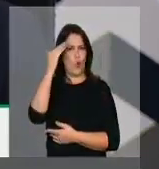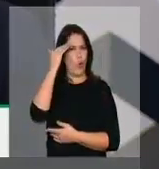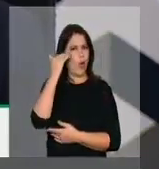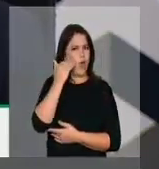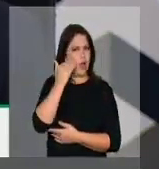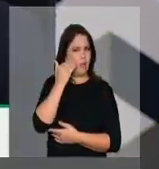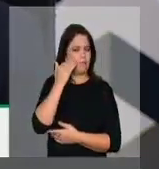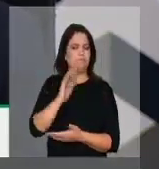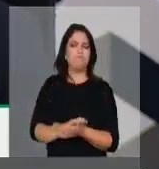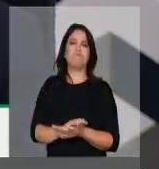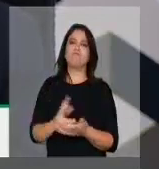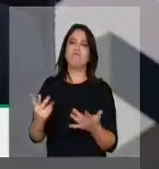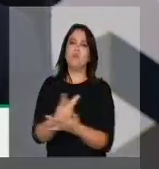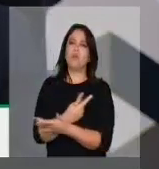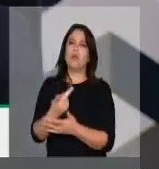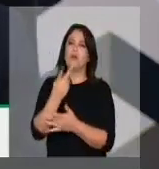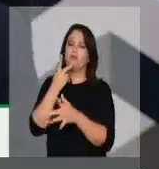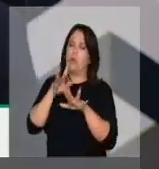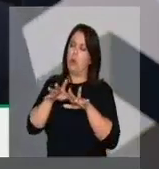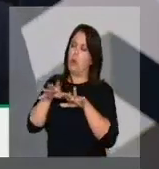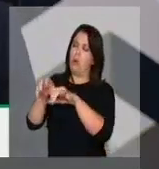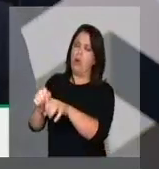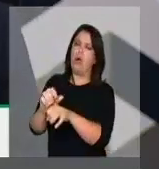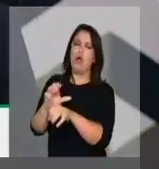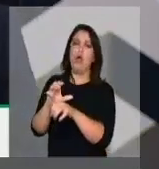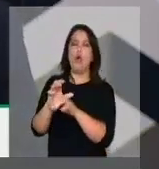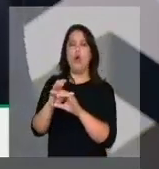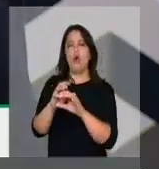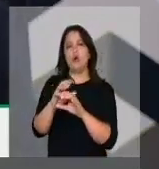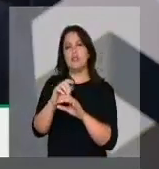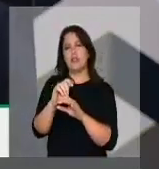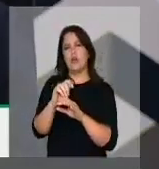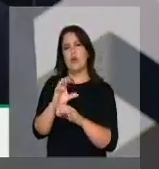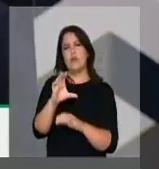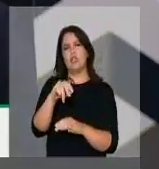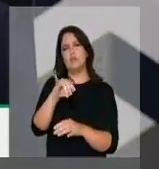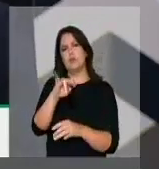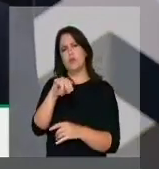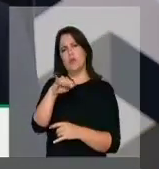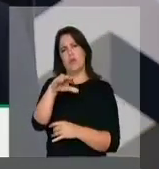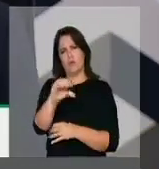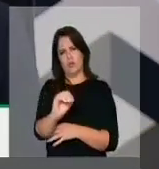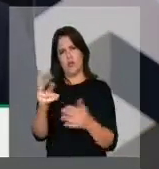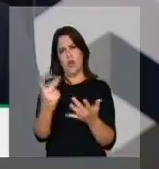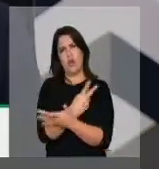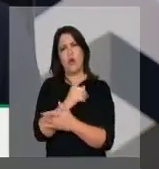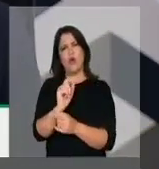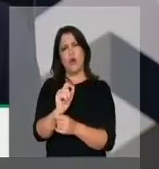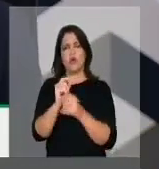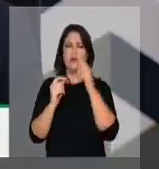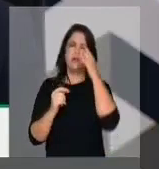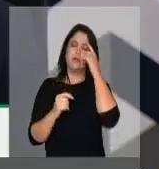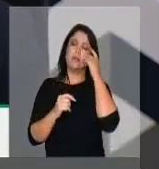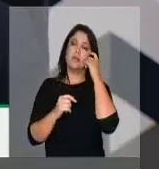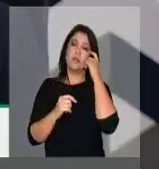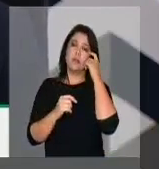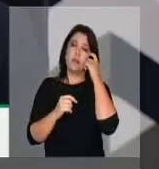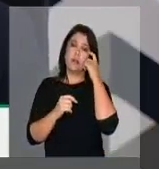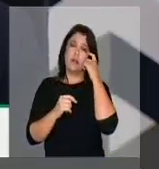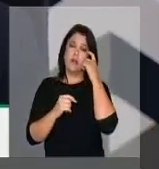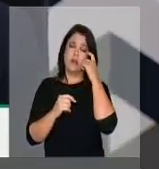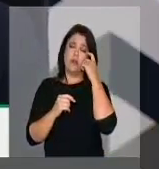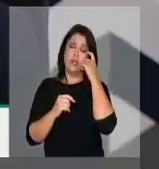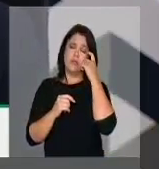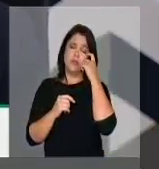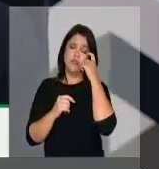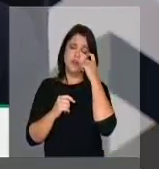Sul, na década de 50, invadida pelo comunismo, uma guerra civil que causa uma grande